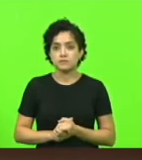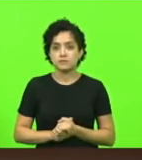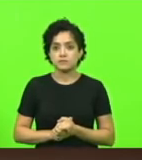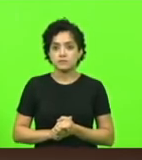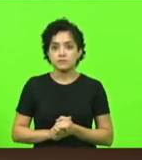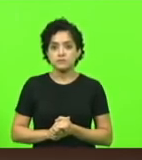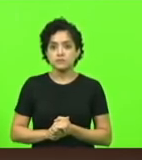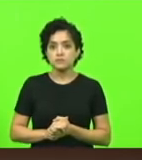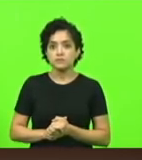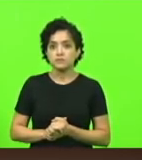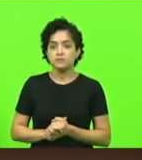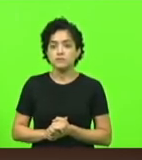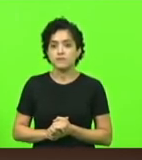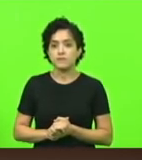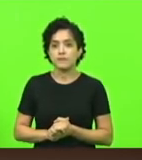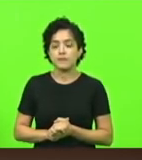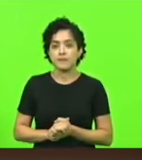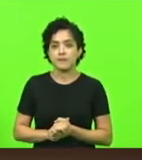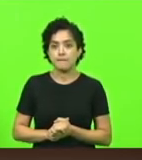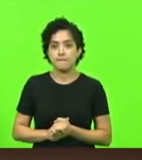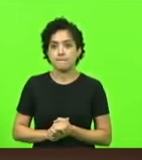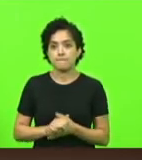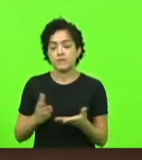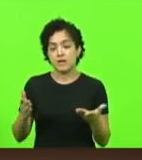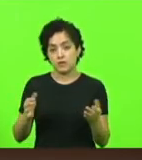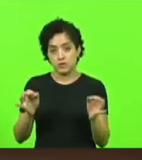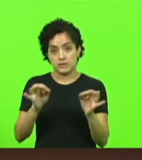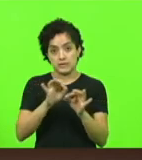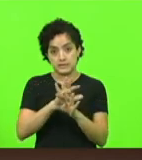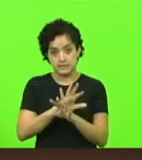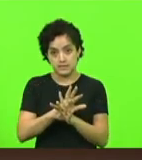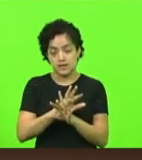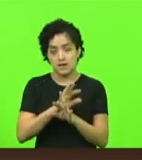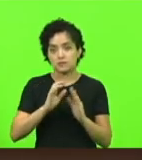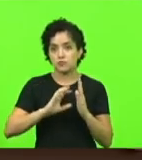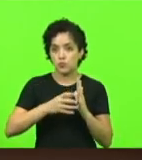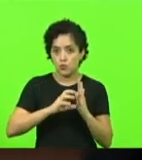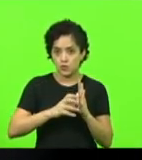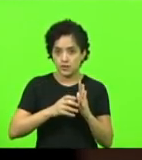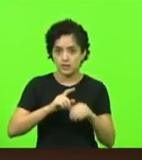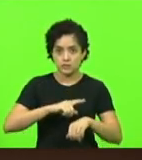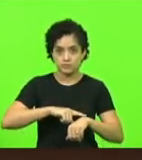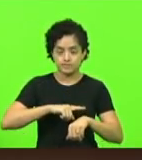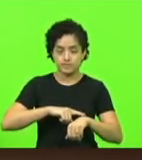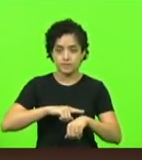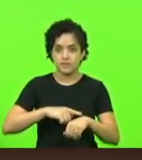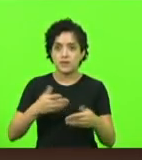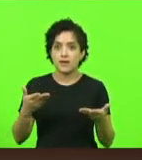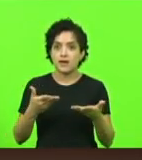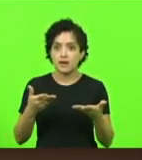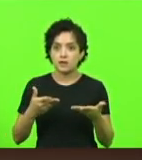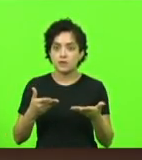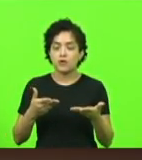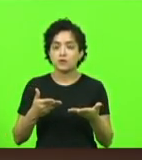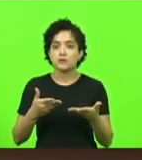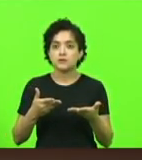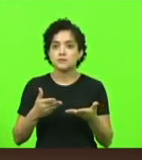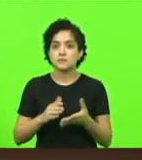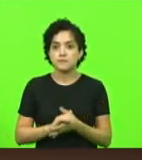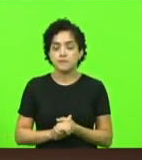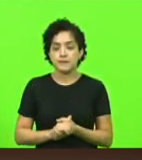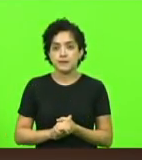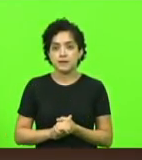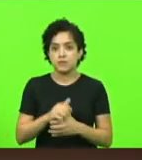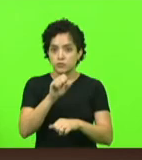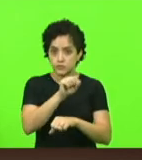Ajuda a cobrar. Bom, encerrado os partidos políticos inscritos, agora são 15 horas e 54 minutos, nós